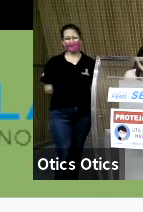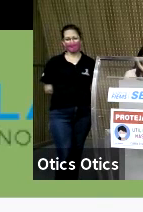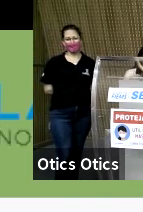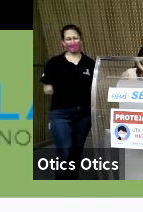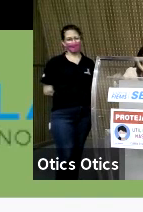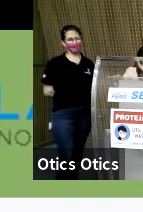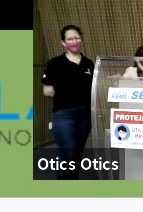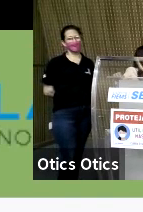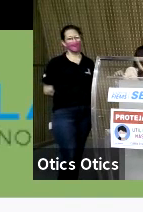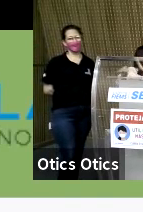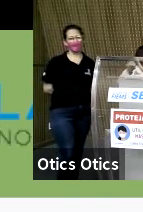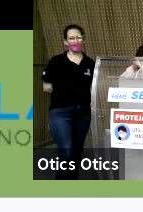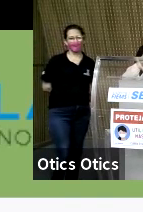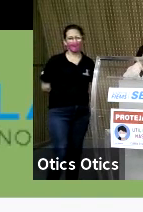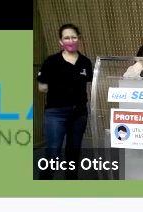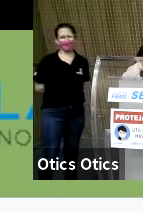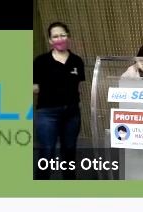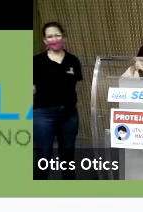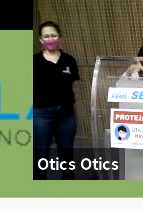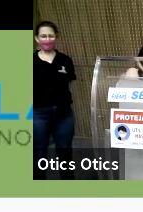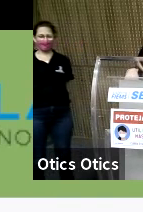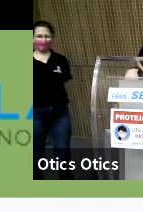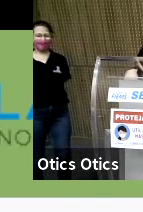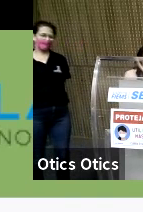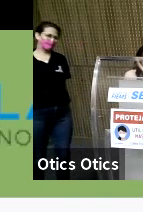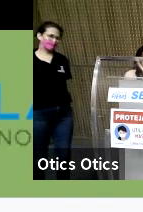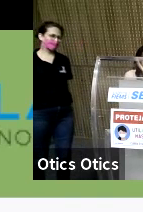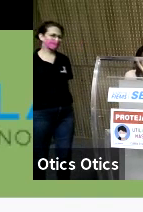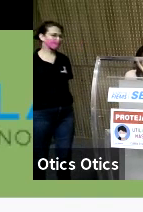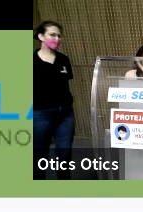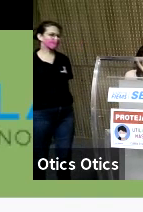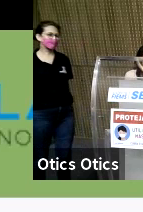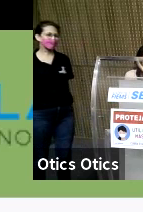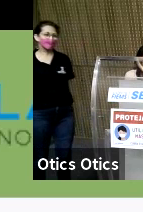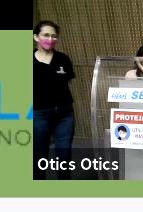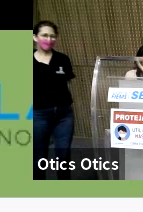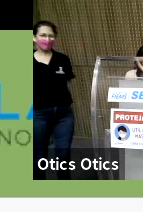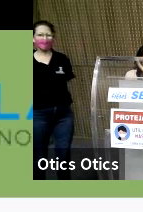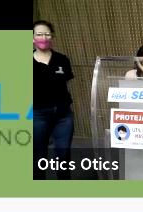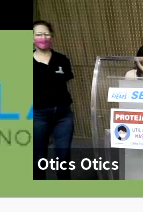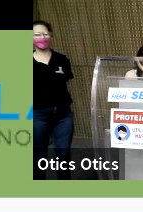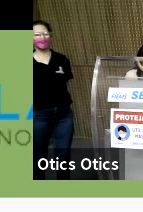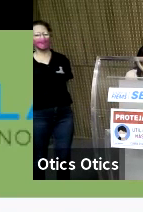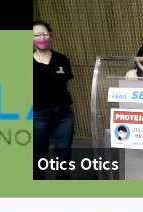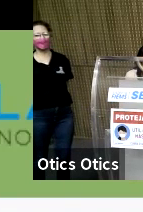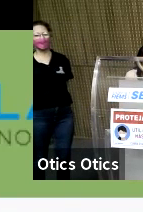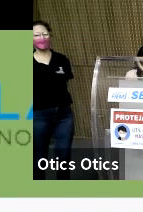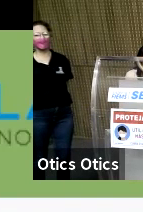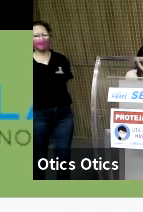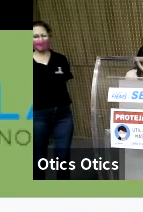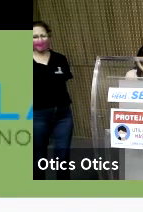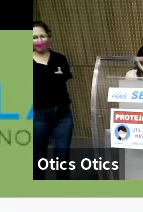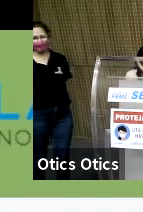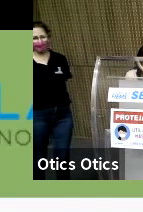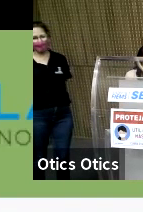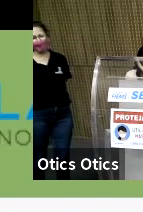Aí estão algumas fotos, né, que a gente conseguiu registrar. Algumas eu não consegui colocar, como as vacinações,